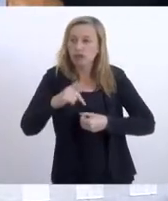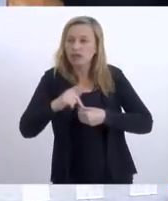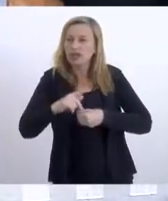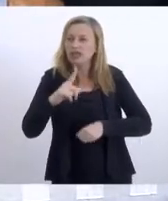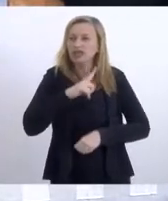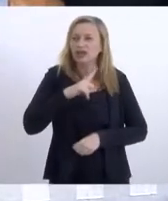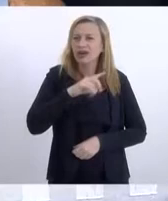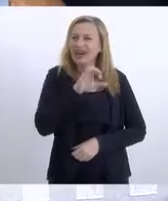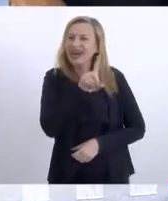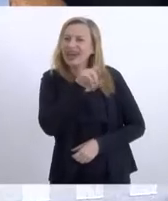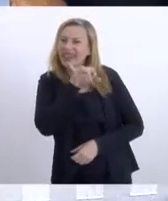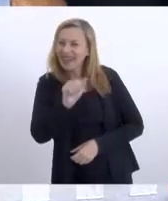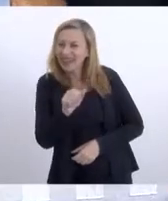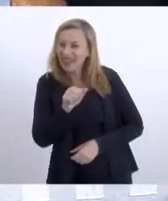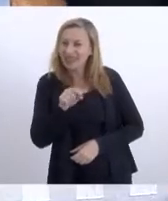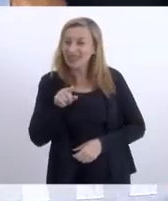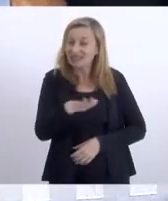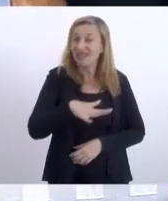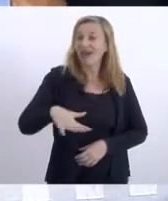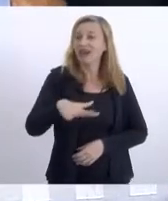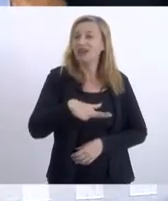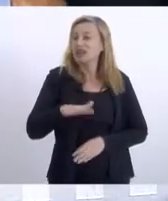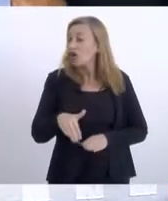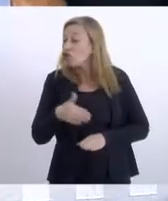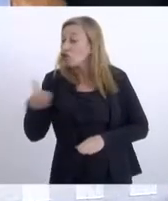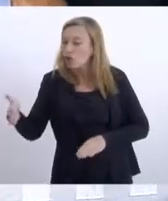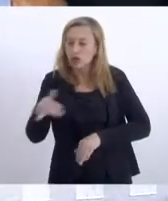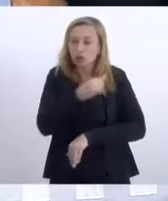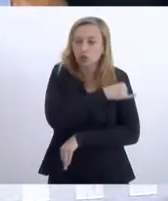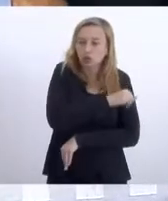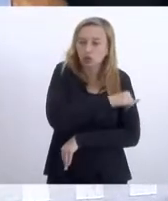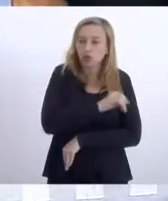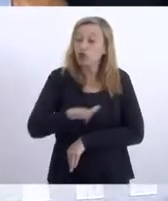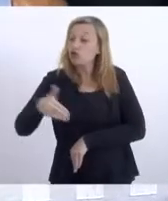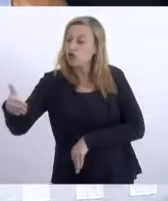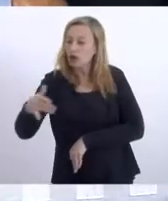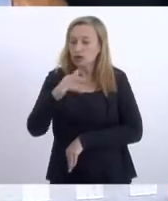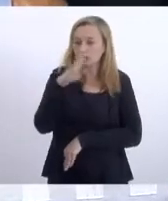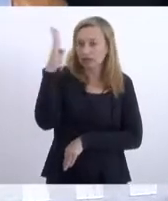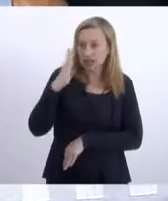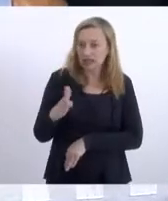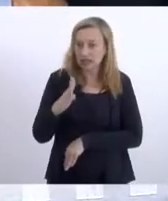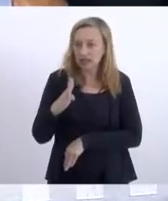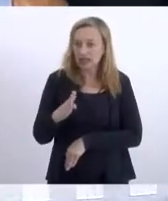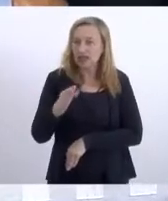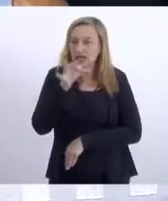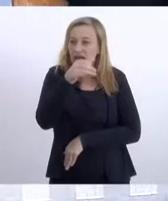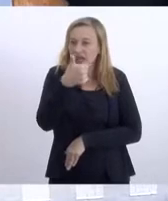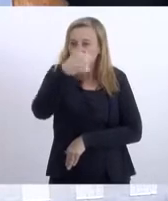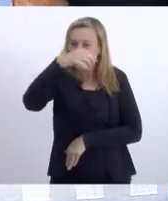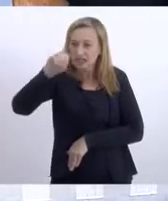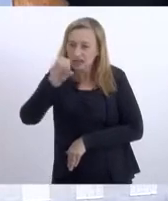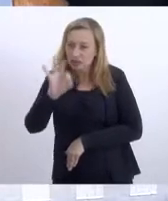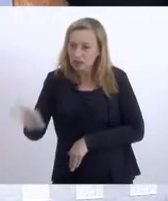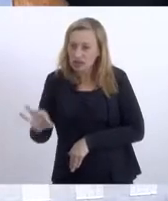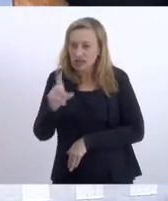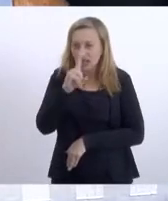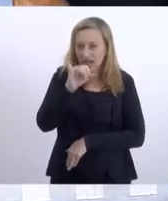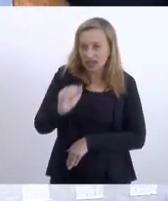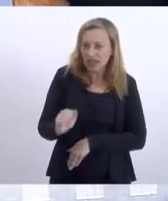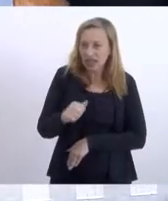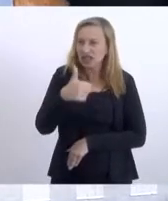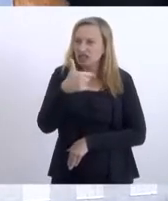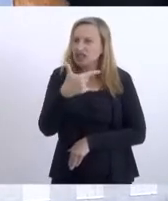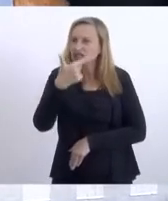cadeia nesse setor que está fora do Rio e fora do Brasil, de 100% dessa cadeia, em torno de